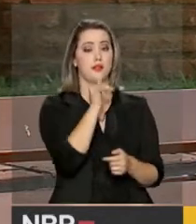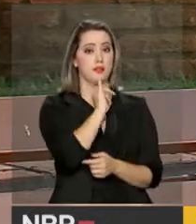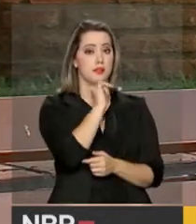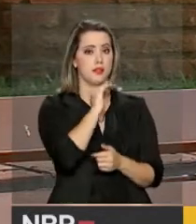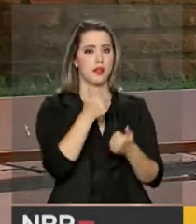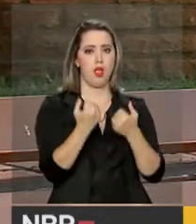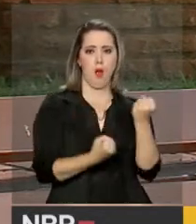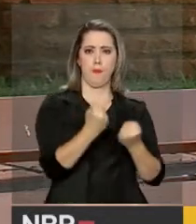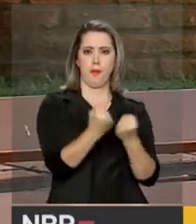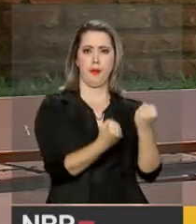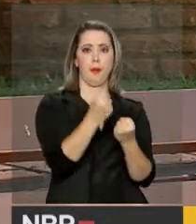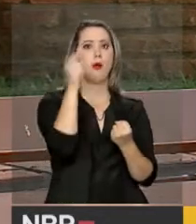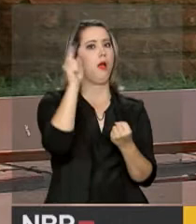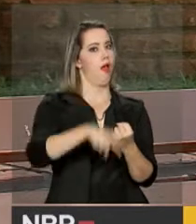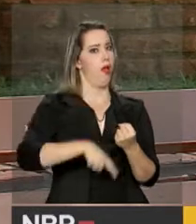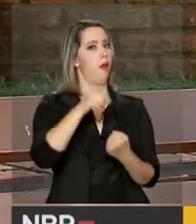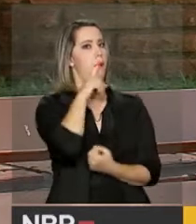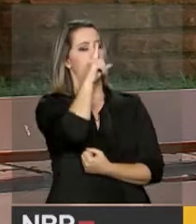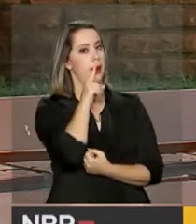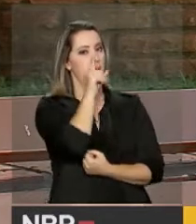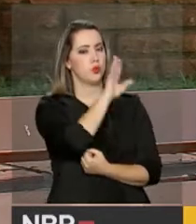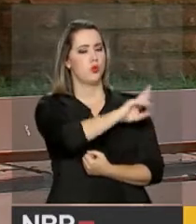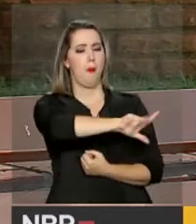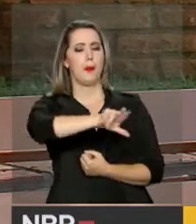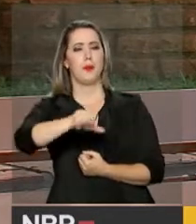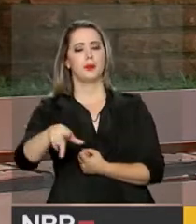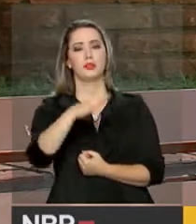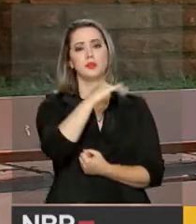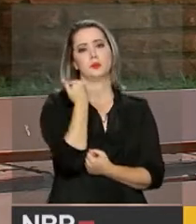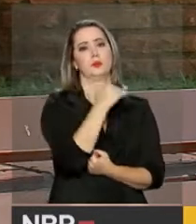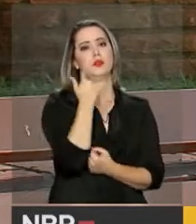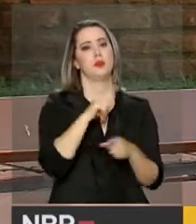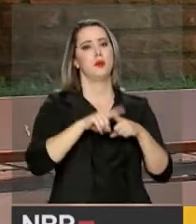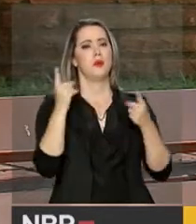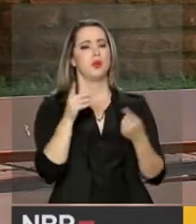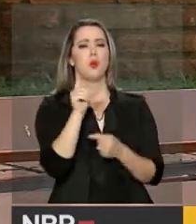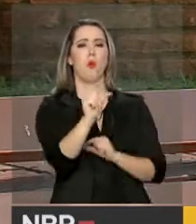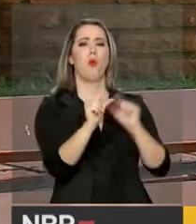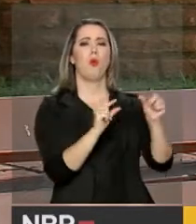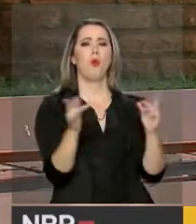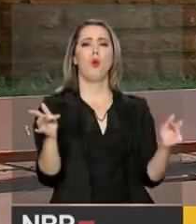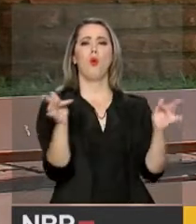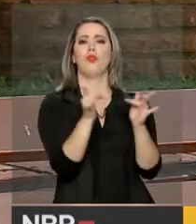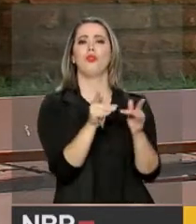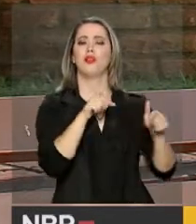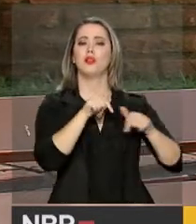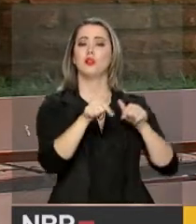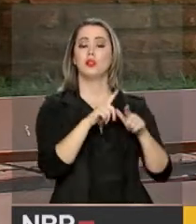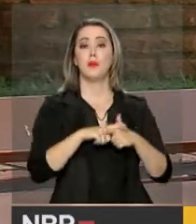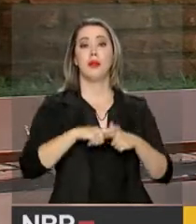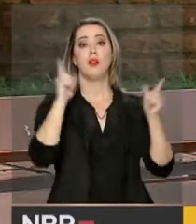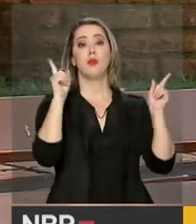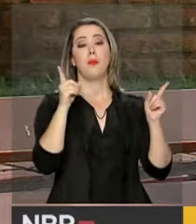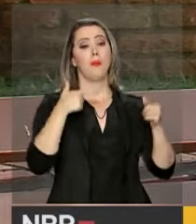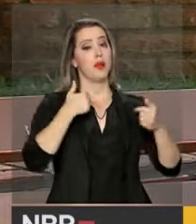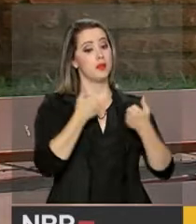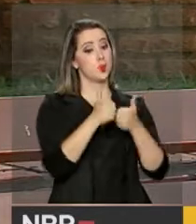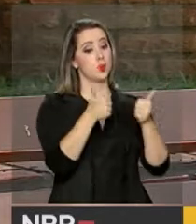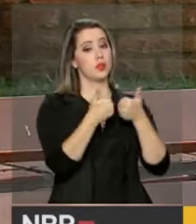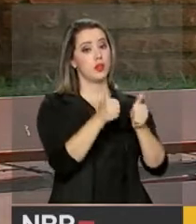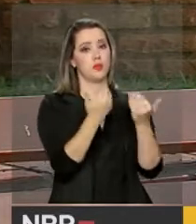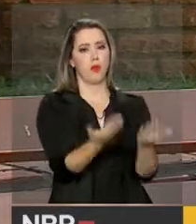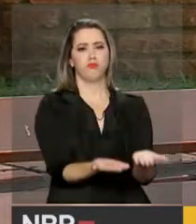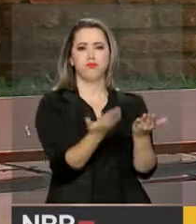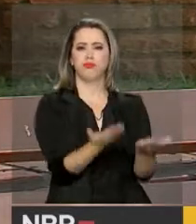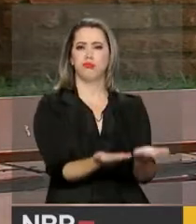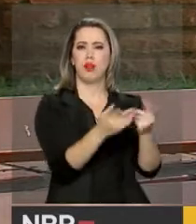que o trânsito é perigoso no Brasil e que muita gente morre. Pouca gente faz essa relação com o trabalho. No entanto, os transportes rodoviários, tanto de carga